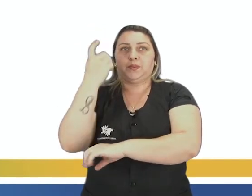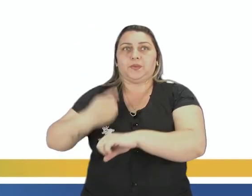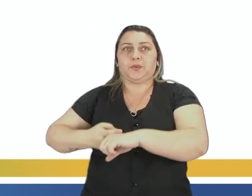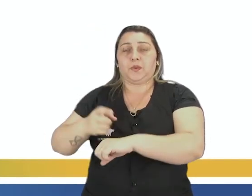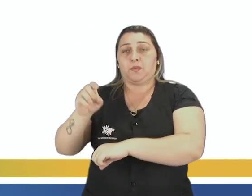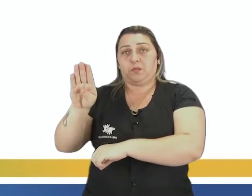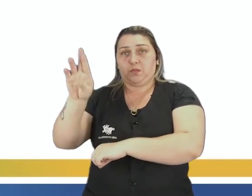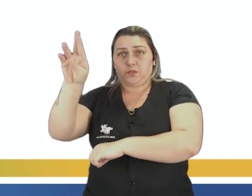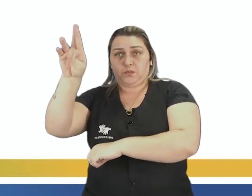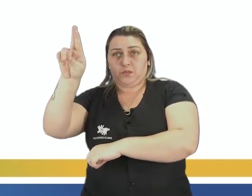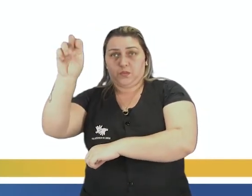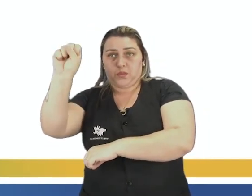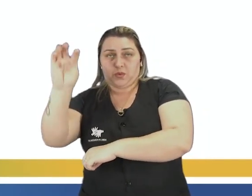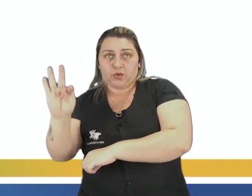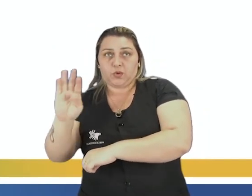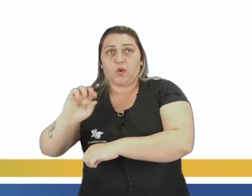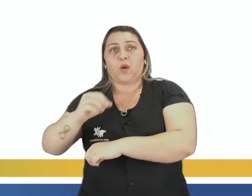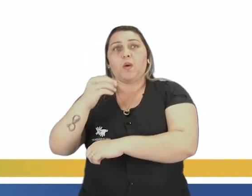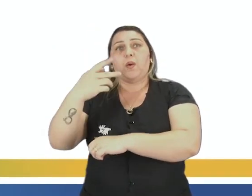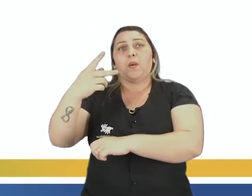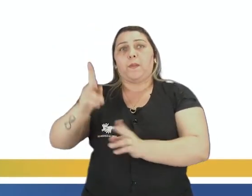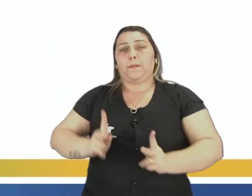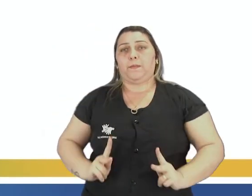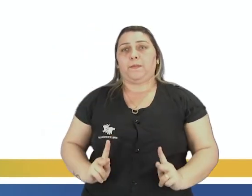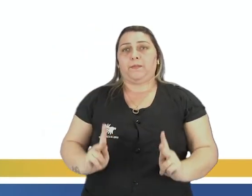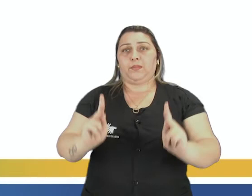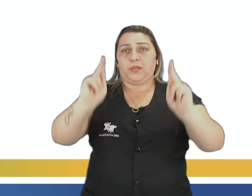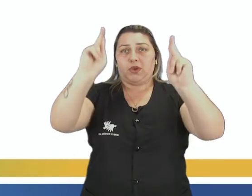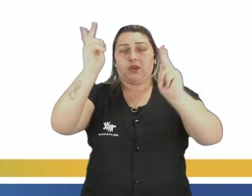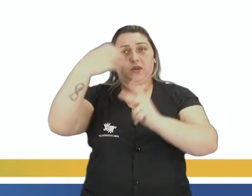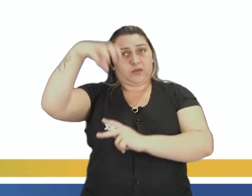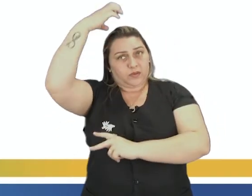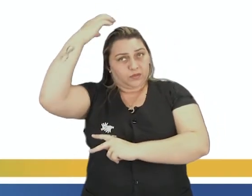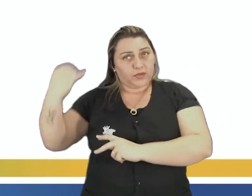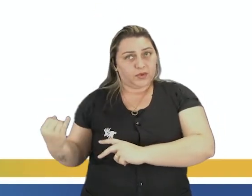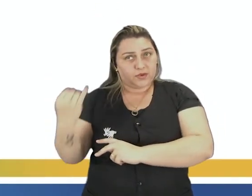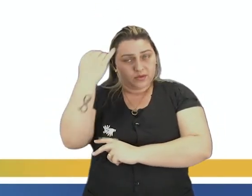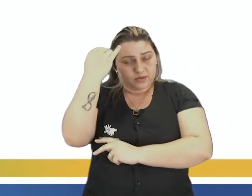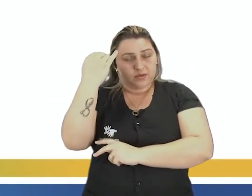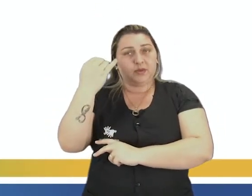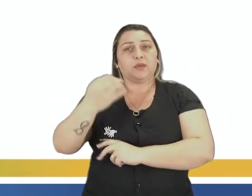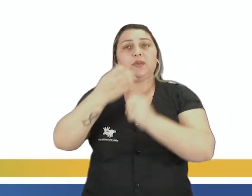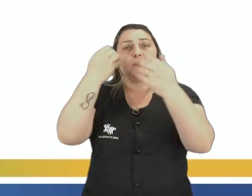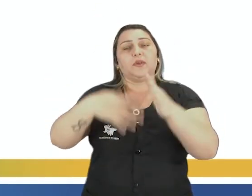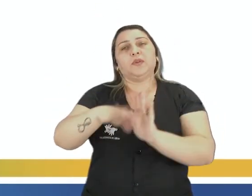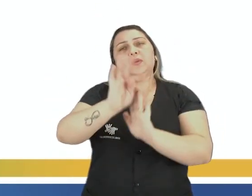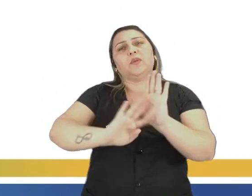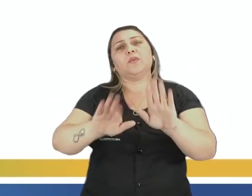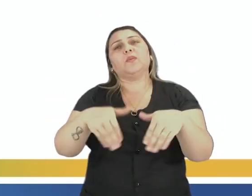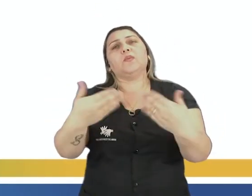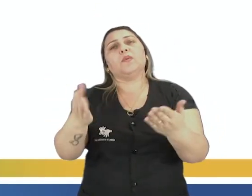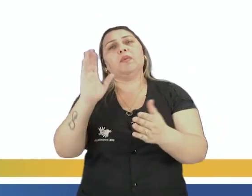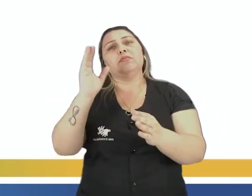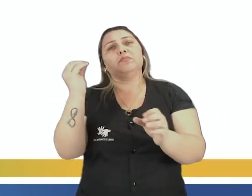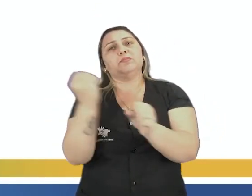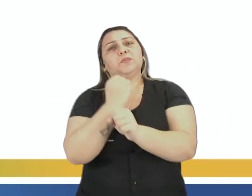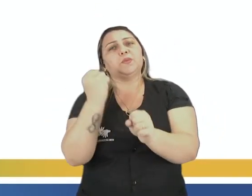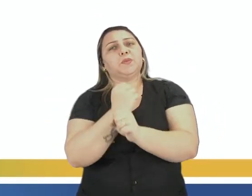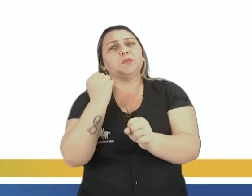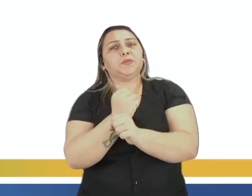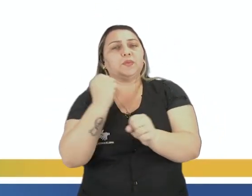busto de Shang ou Palácio do Imperador, conforme a gente tratou aqui no texto. Qual foi essa